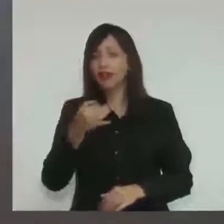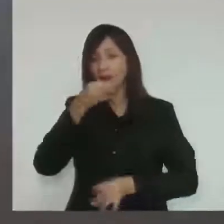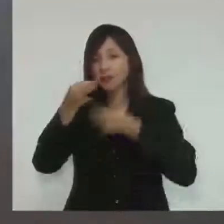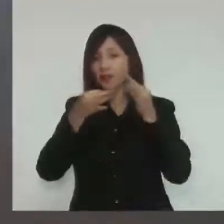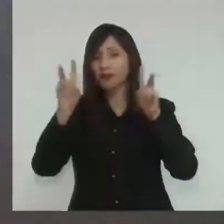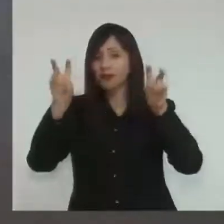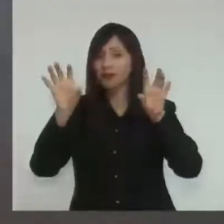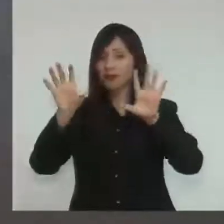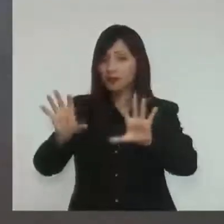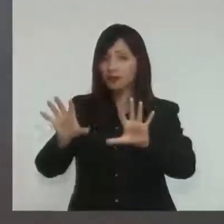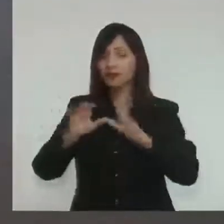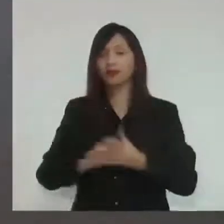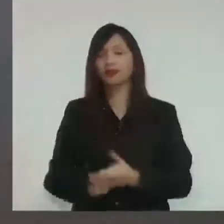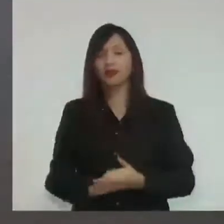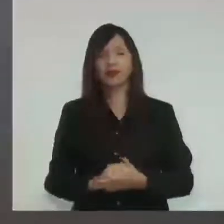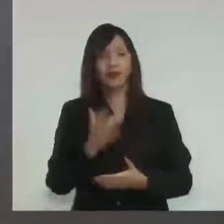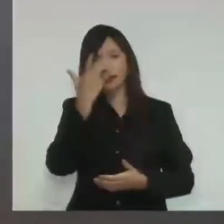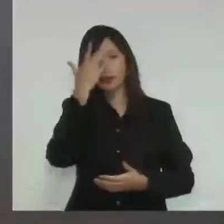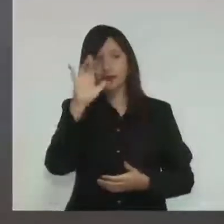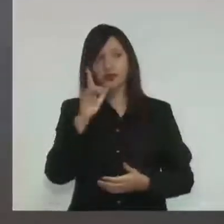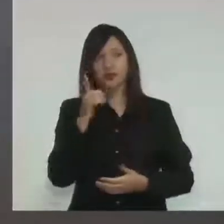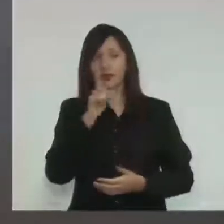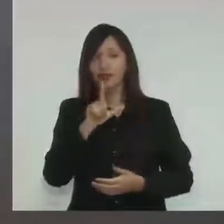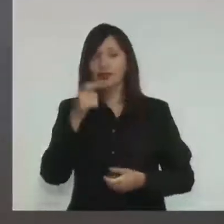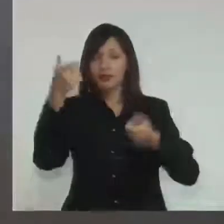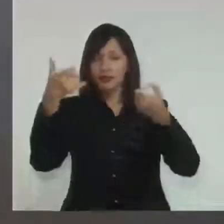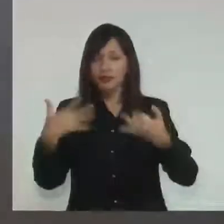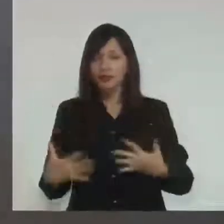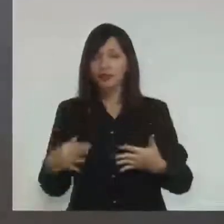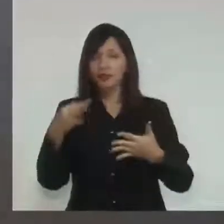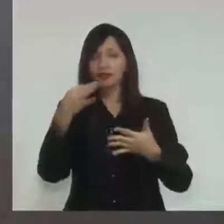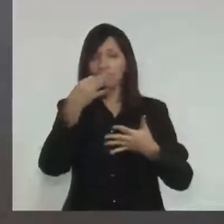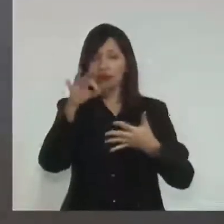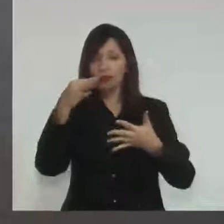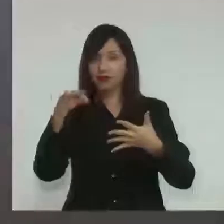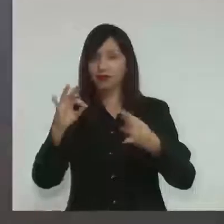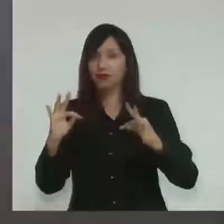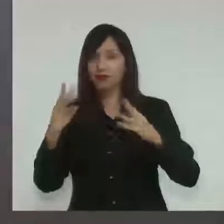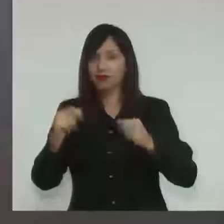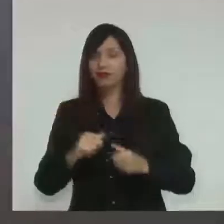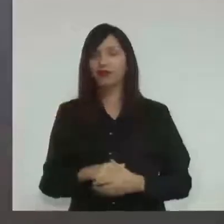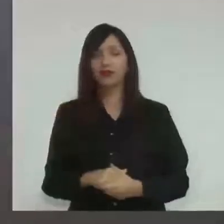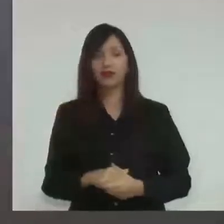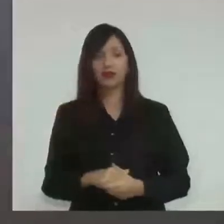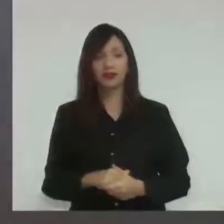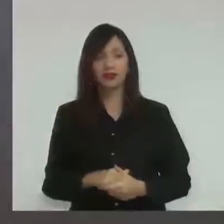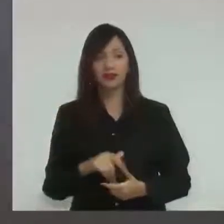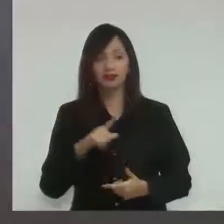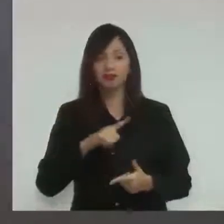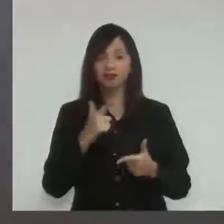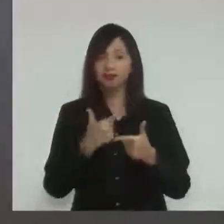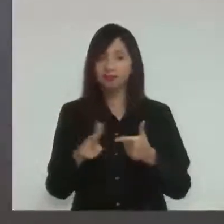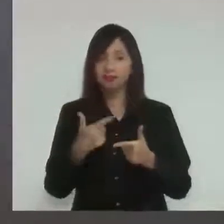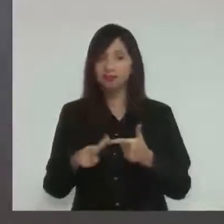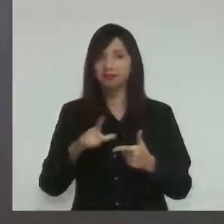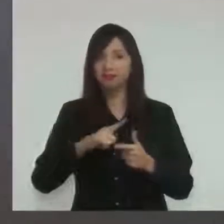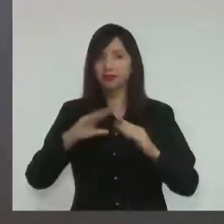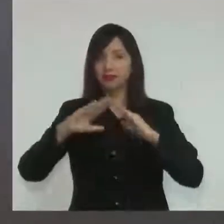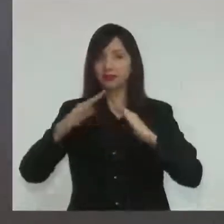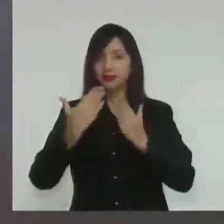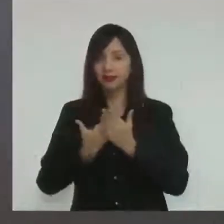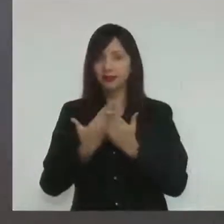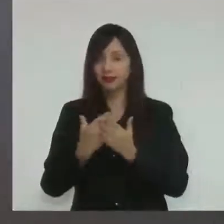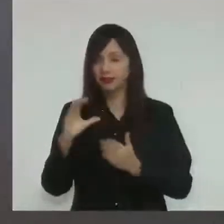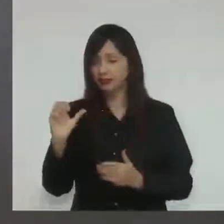eu vou conseguir falar de tudo, mas nós tivemos um incidente relativo à escola da